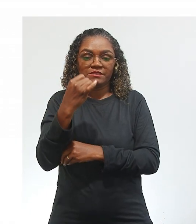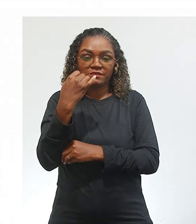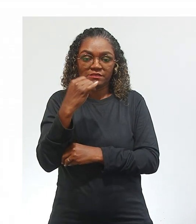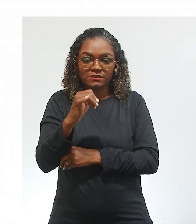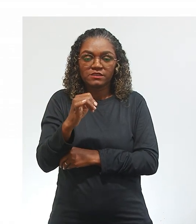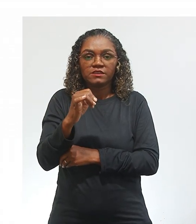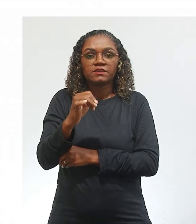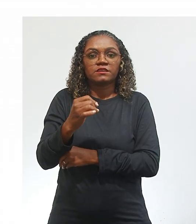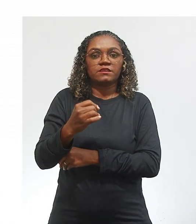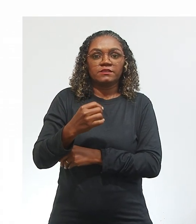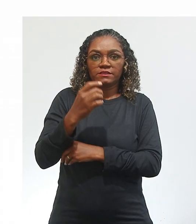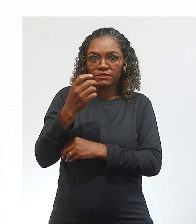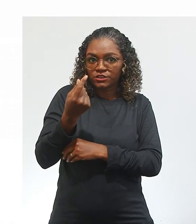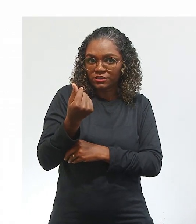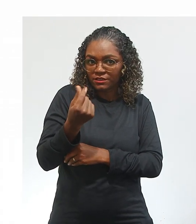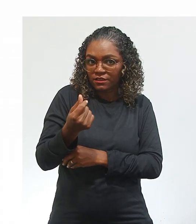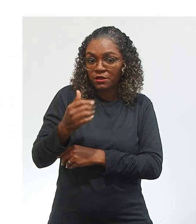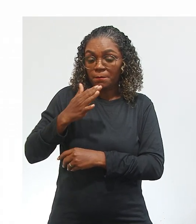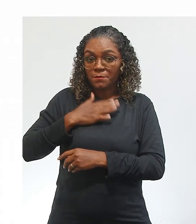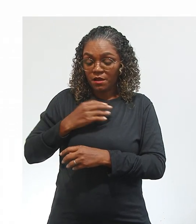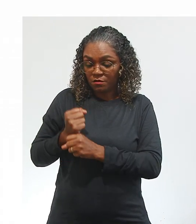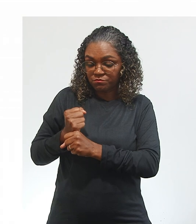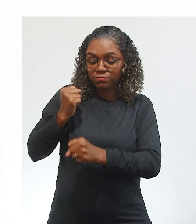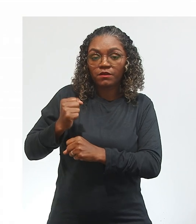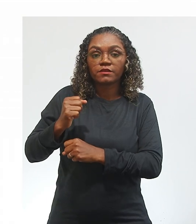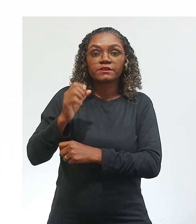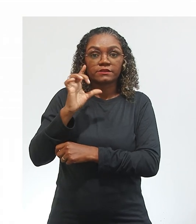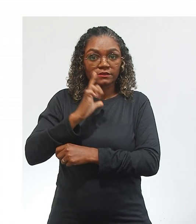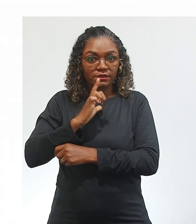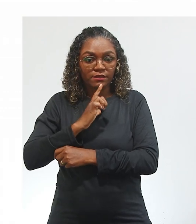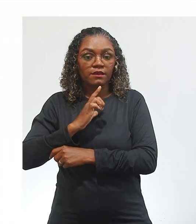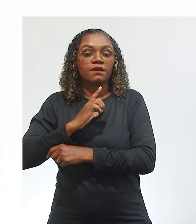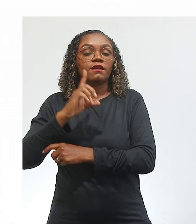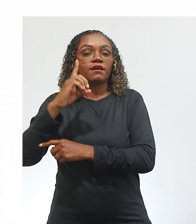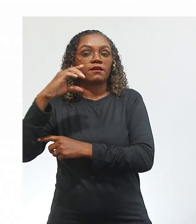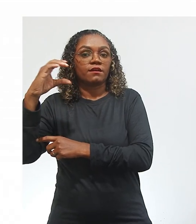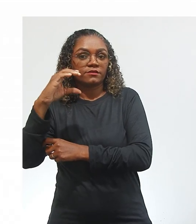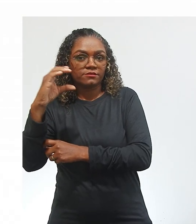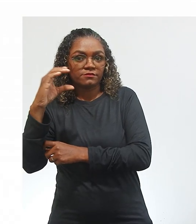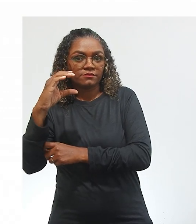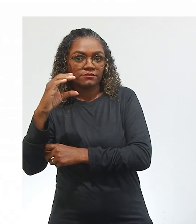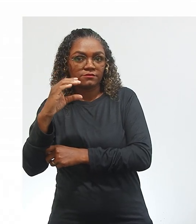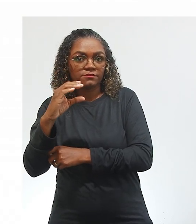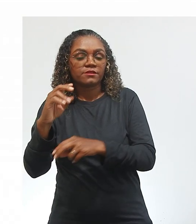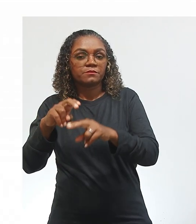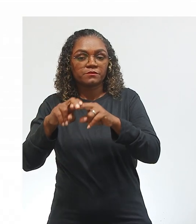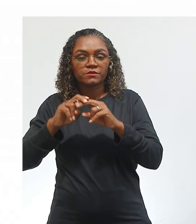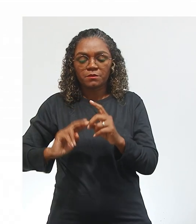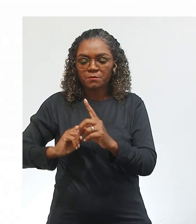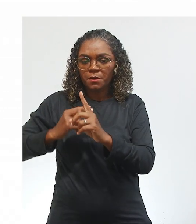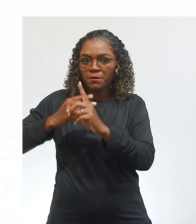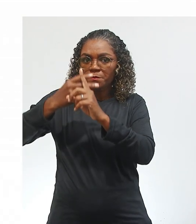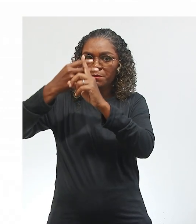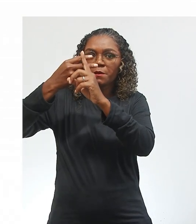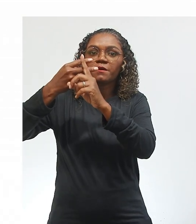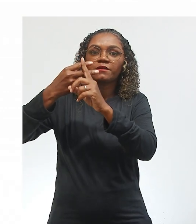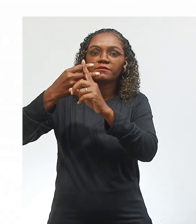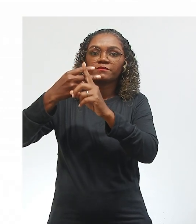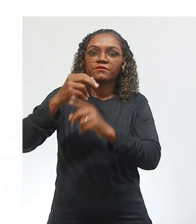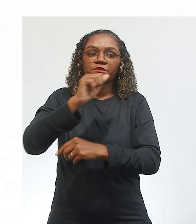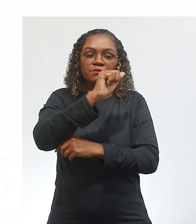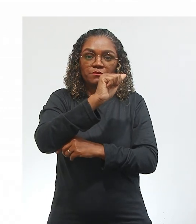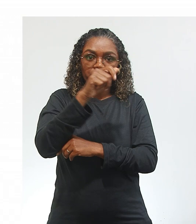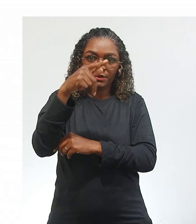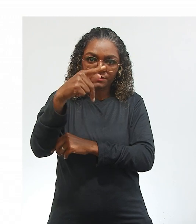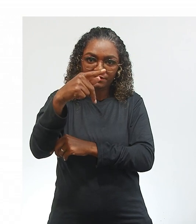crédito. E aqui no caso, o capital social é uma conta credora e ele está aumentando lá no meu passivo. No